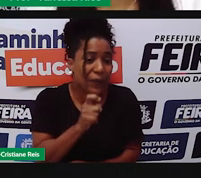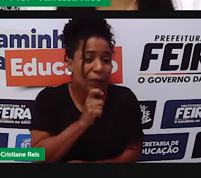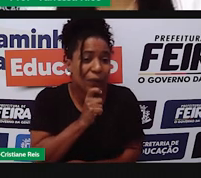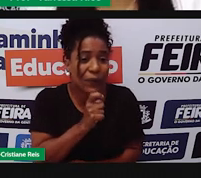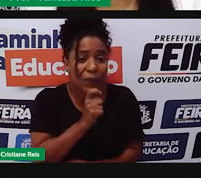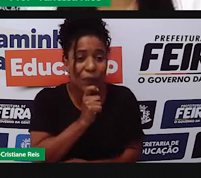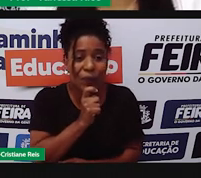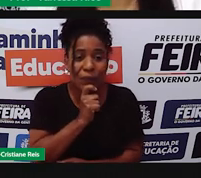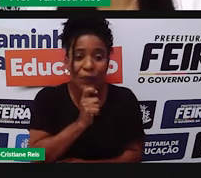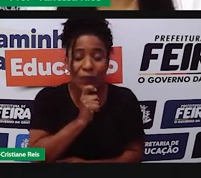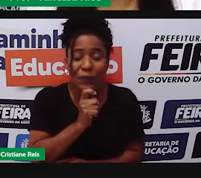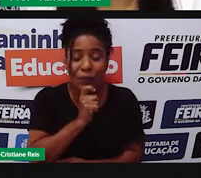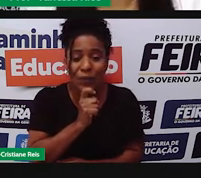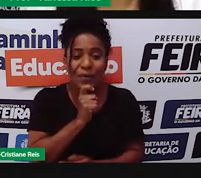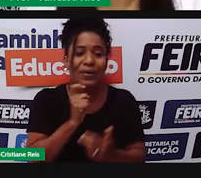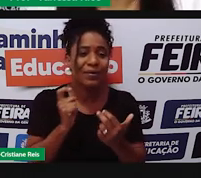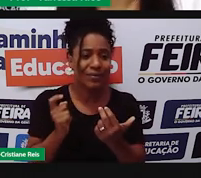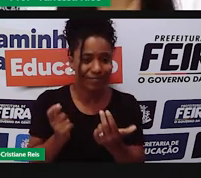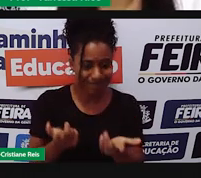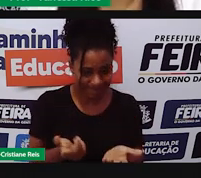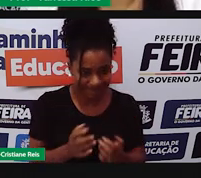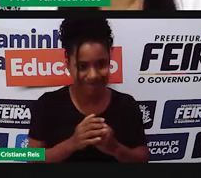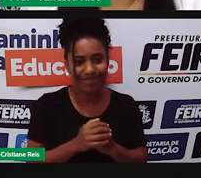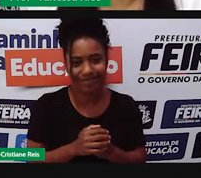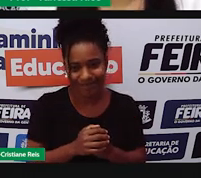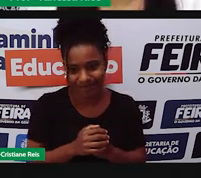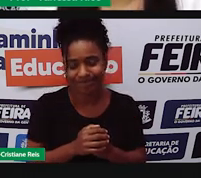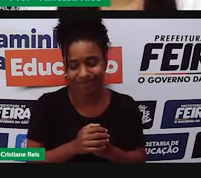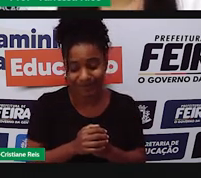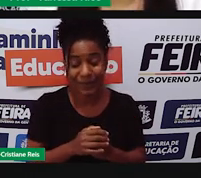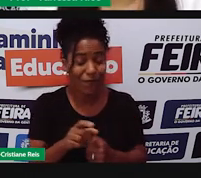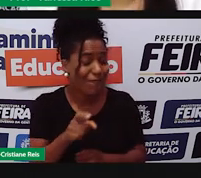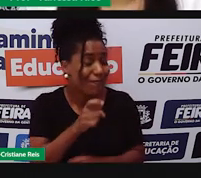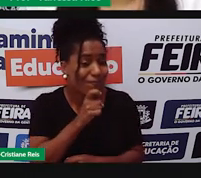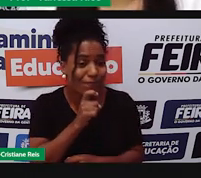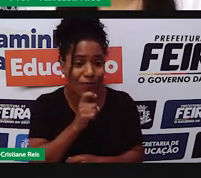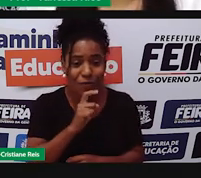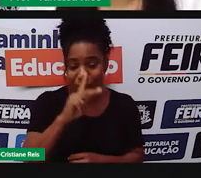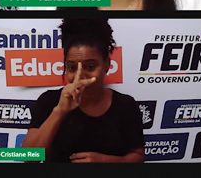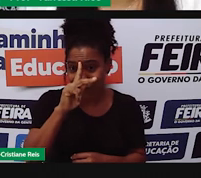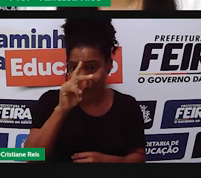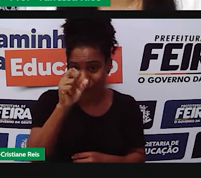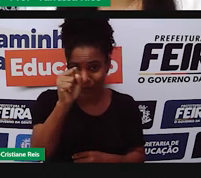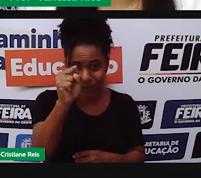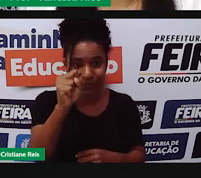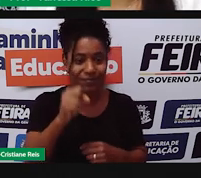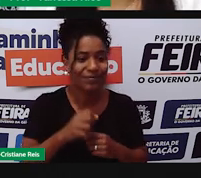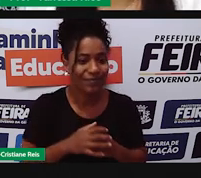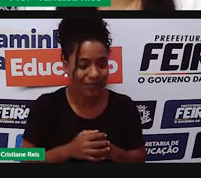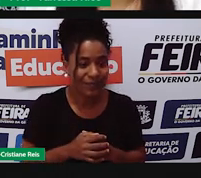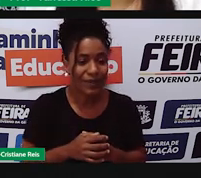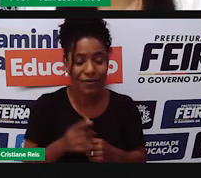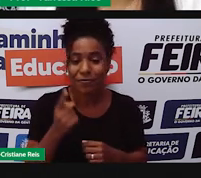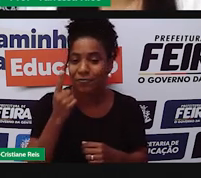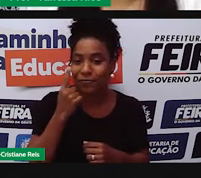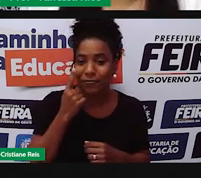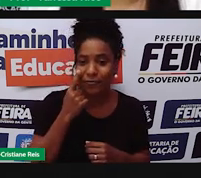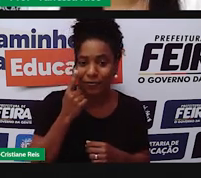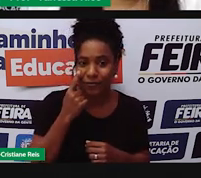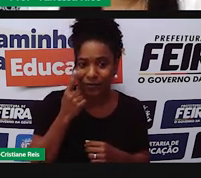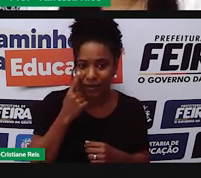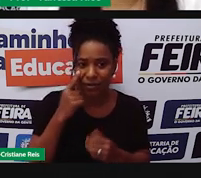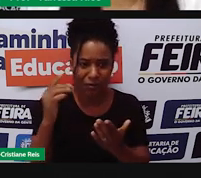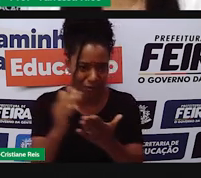rapidamente, assim como acontece em lugares onde quase não há luz no inverno. Quando a gente observa aí